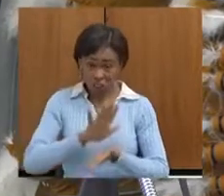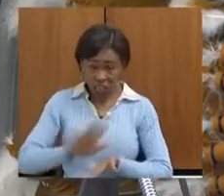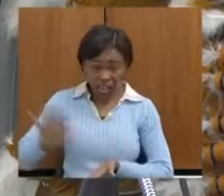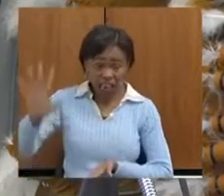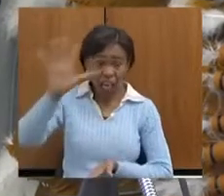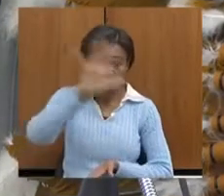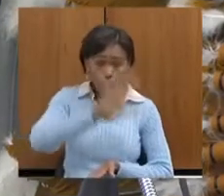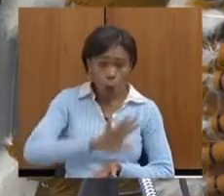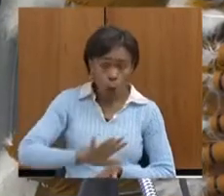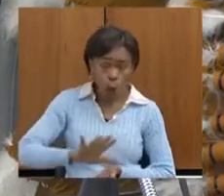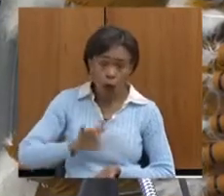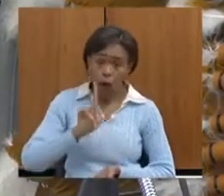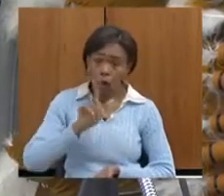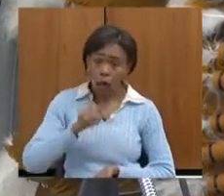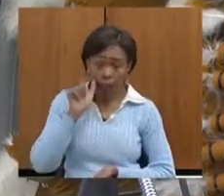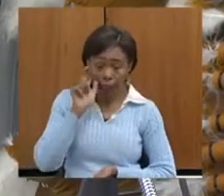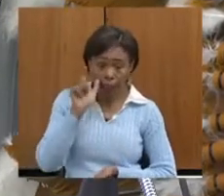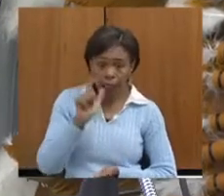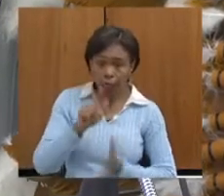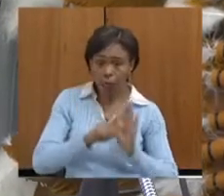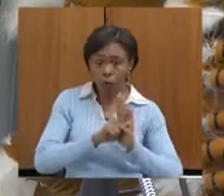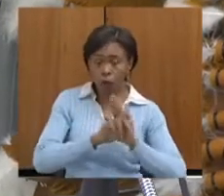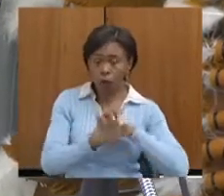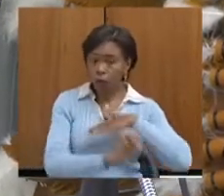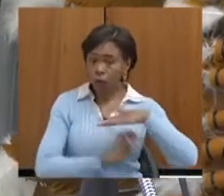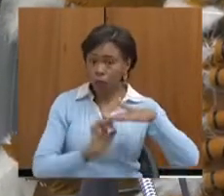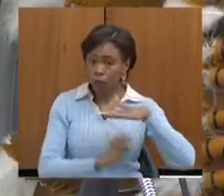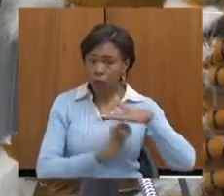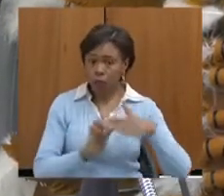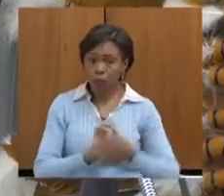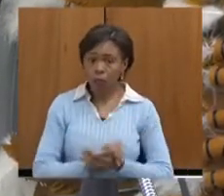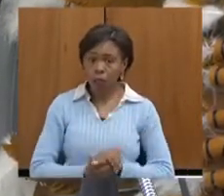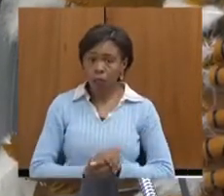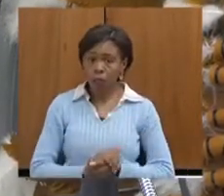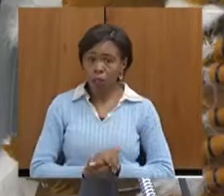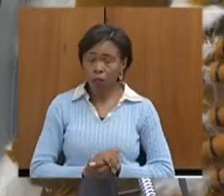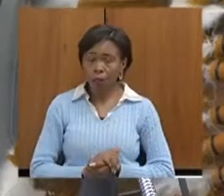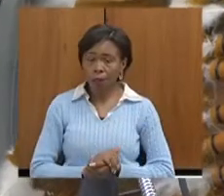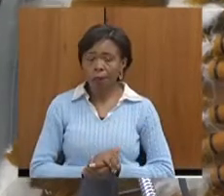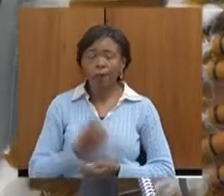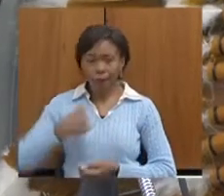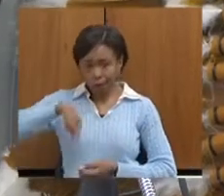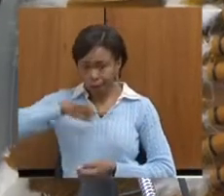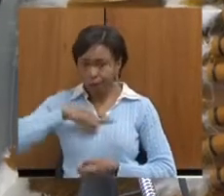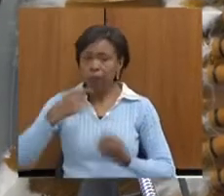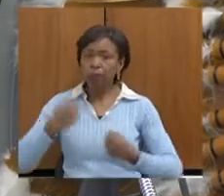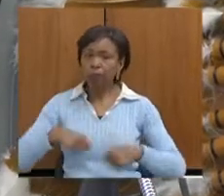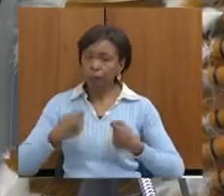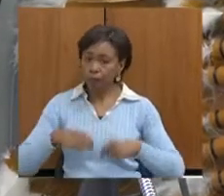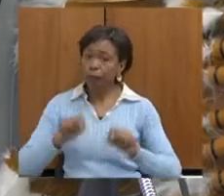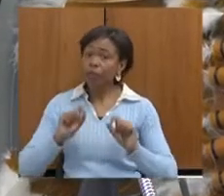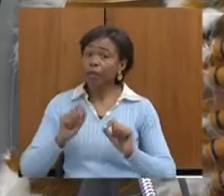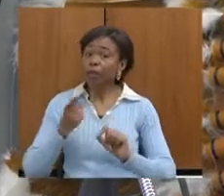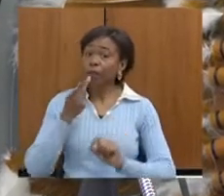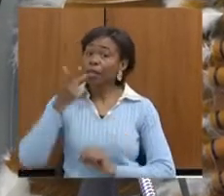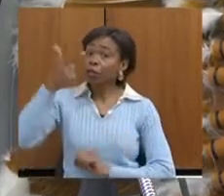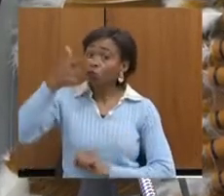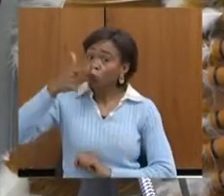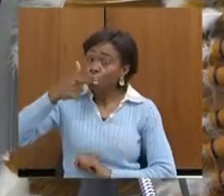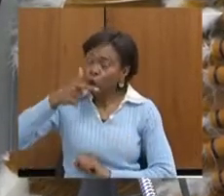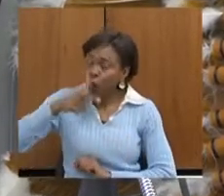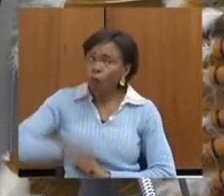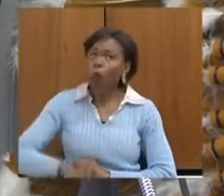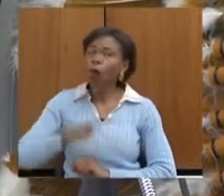dano Estrutural para os atingidos então e nós precisamos estamos aqui para repetir o que nós estamos